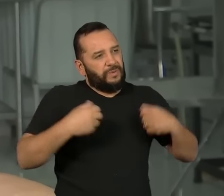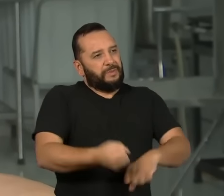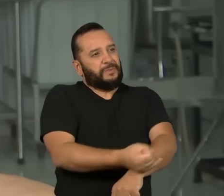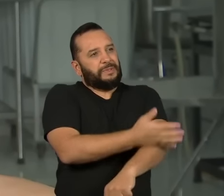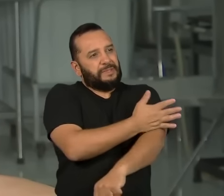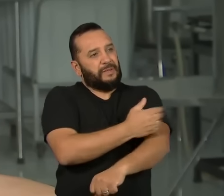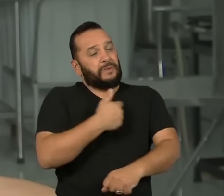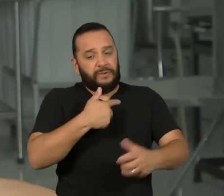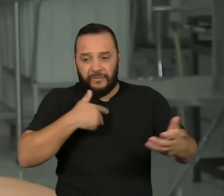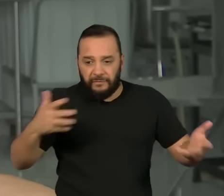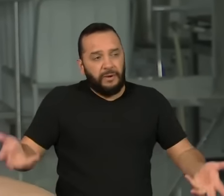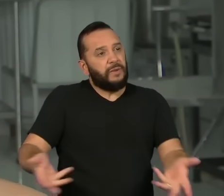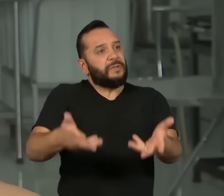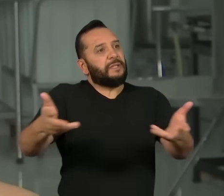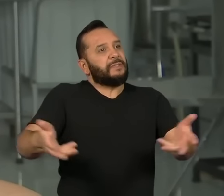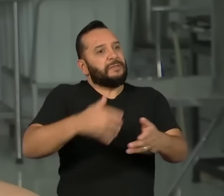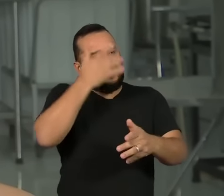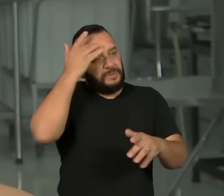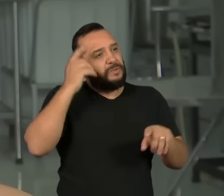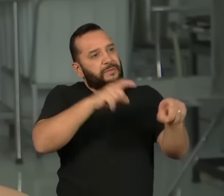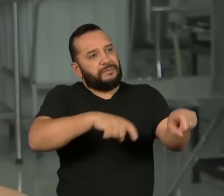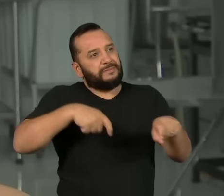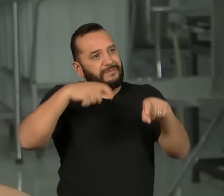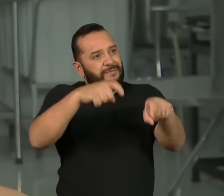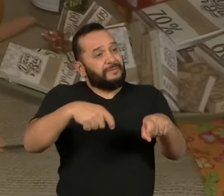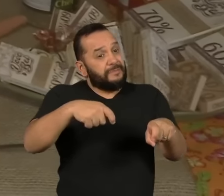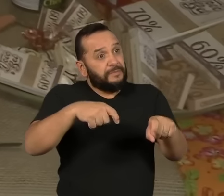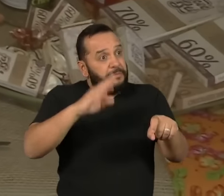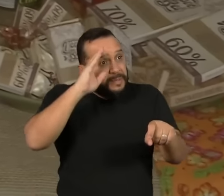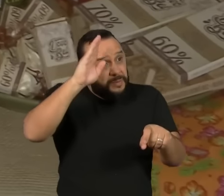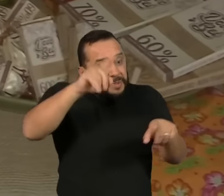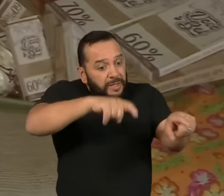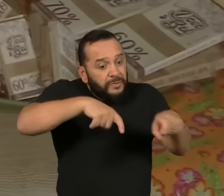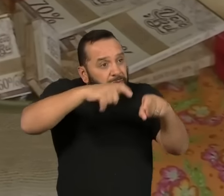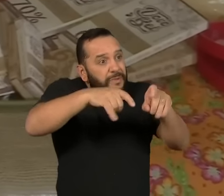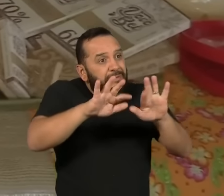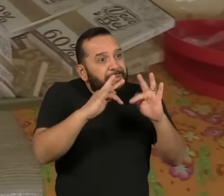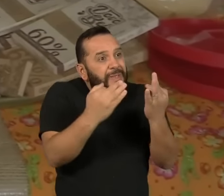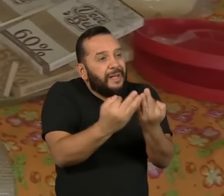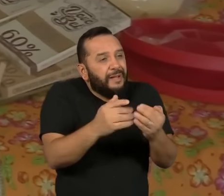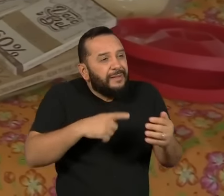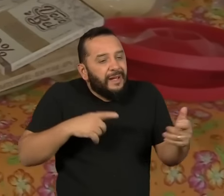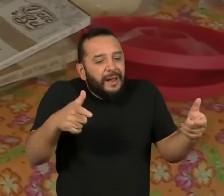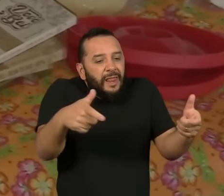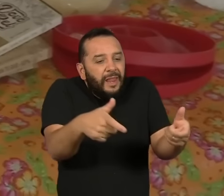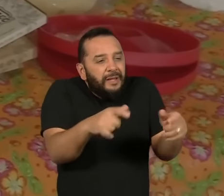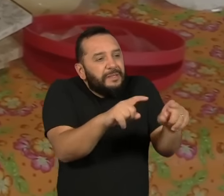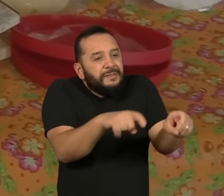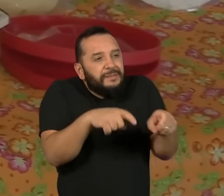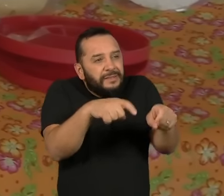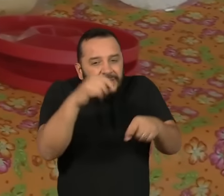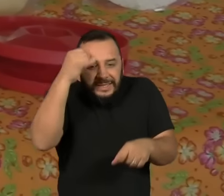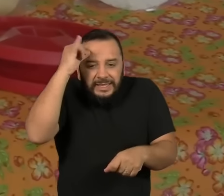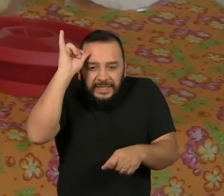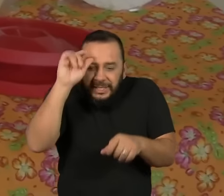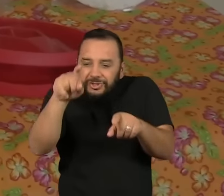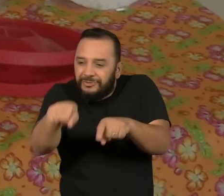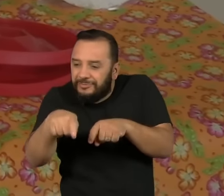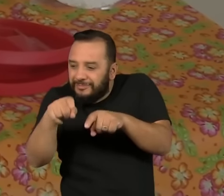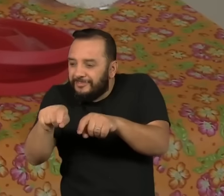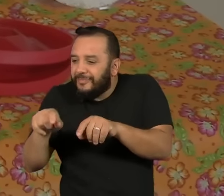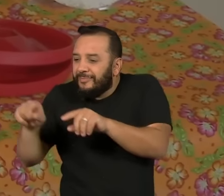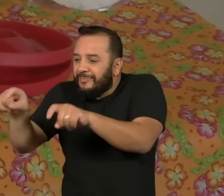para o agricultor, em especial para a agricultura familiar, com suas pequenas sítios,